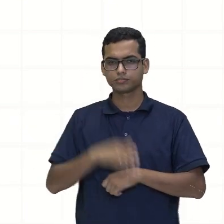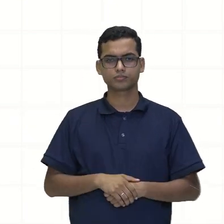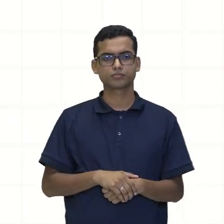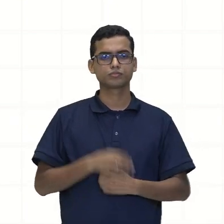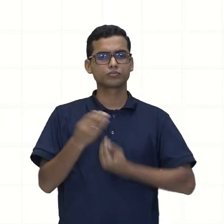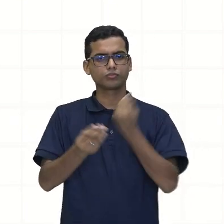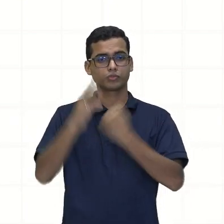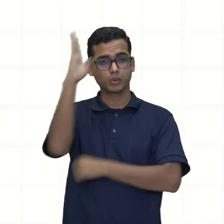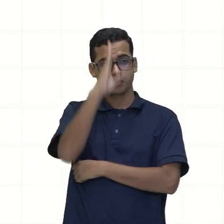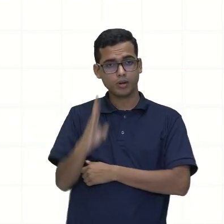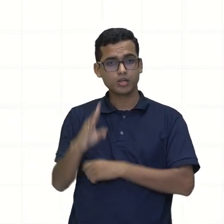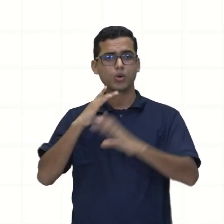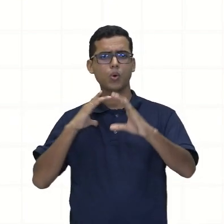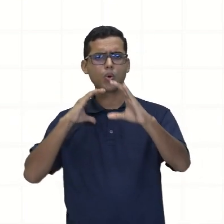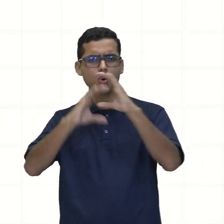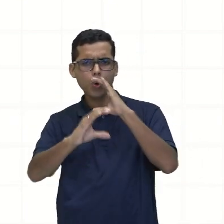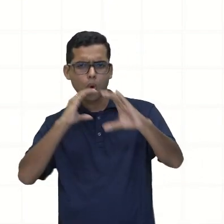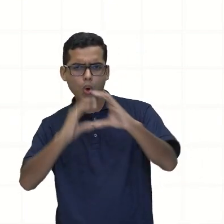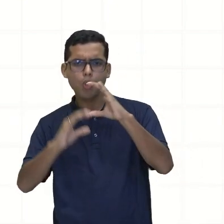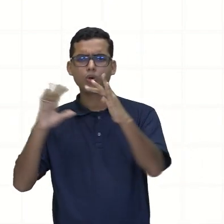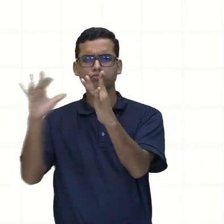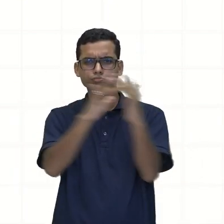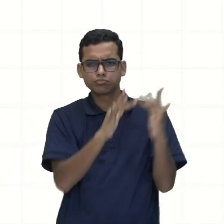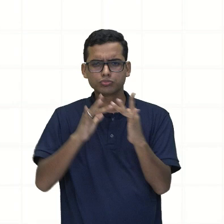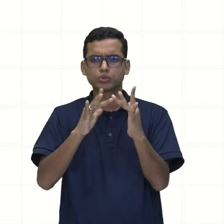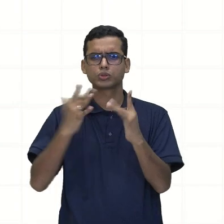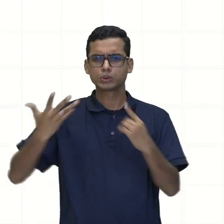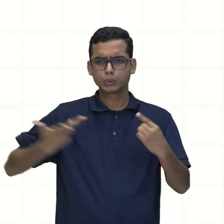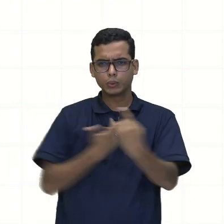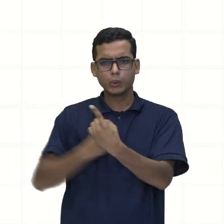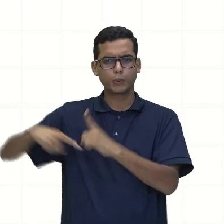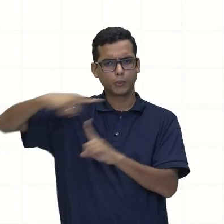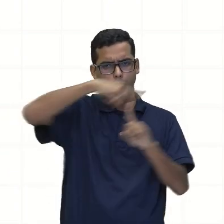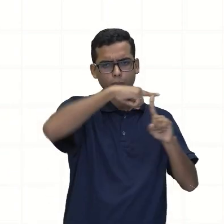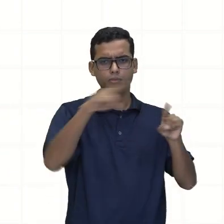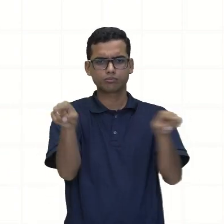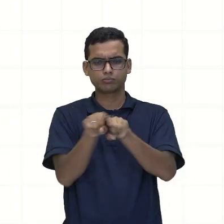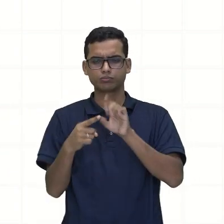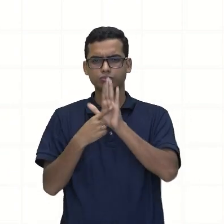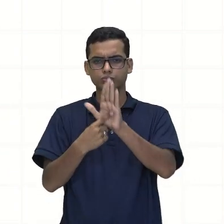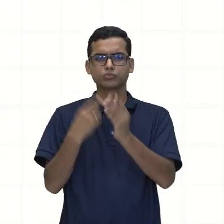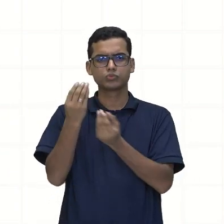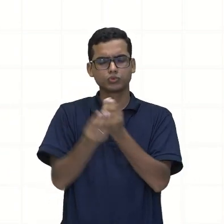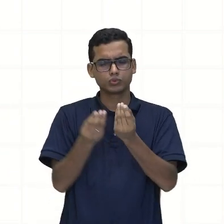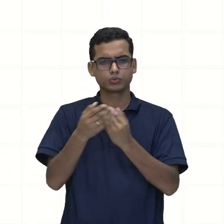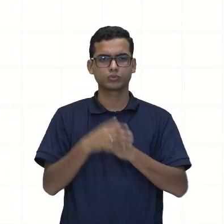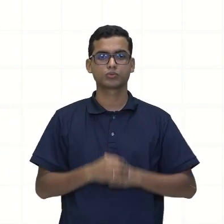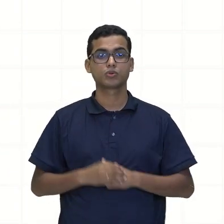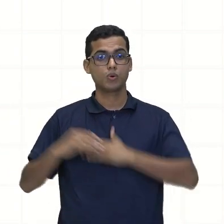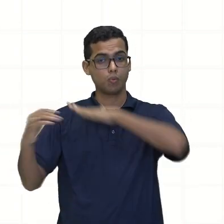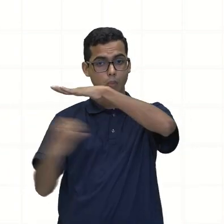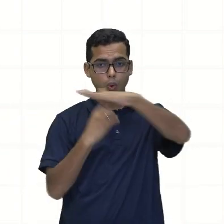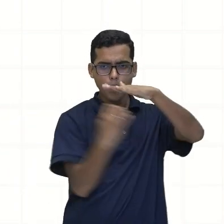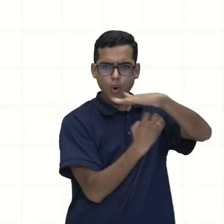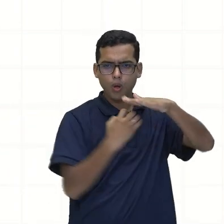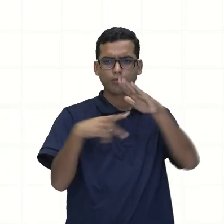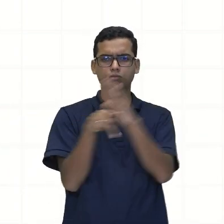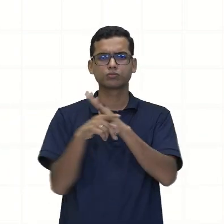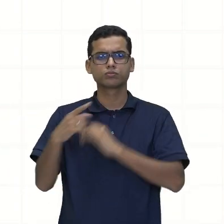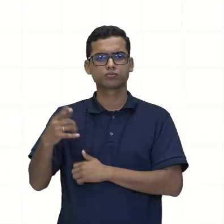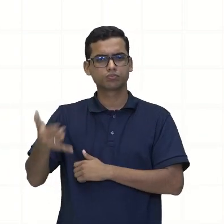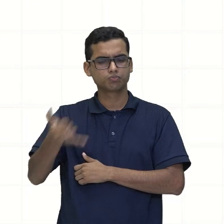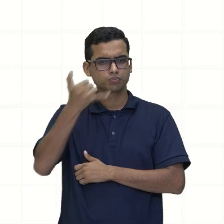meios de comunicação. Então, ele vem trazendo aí, né, a distribuição de empresas e operadoras